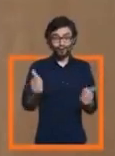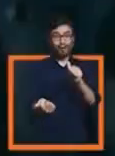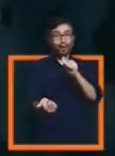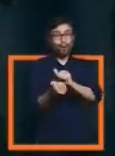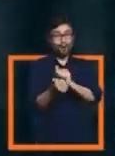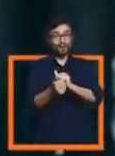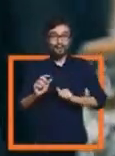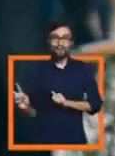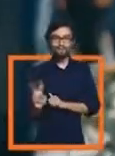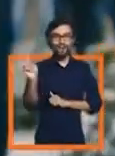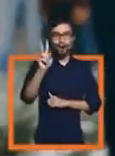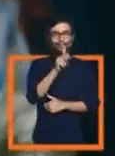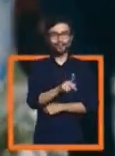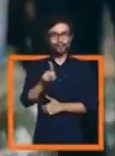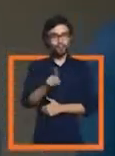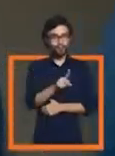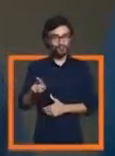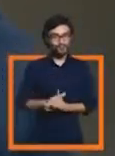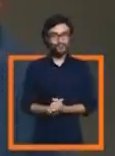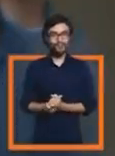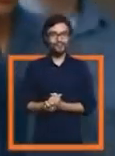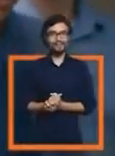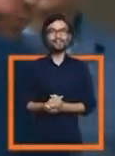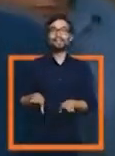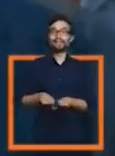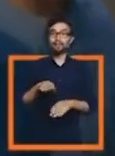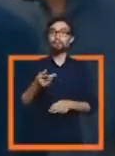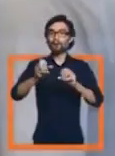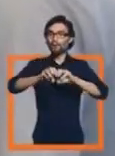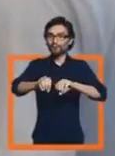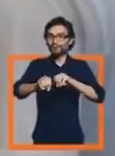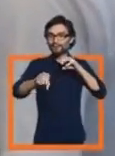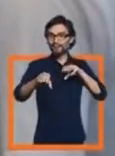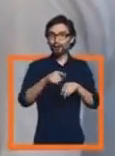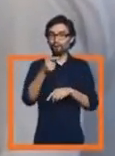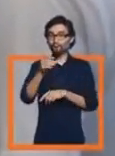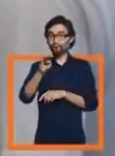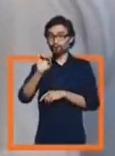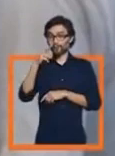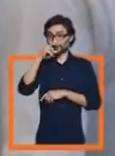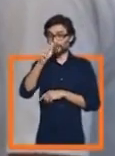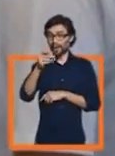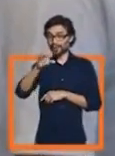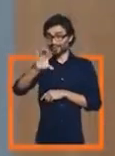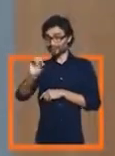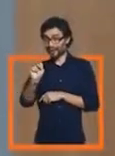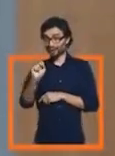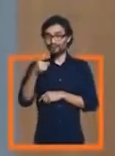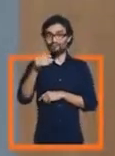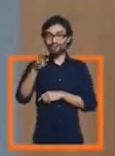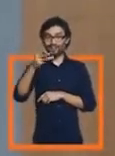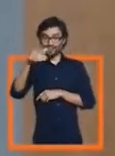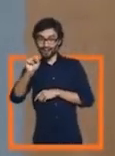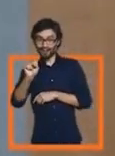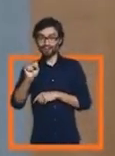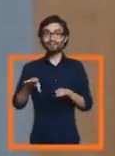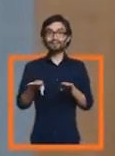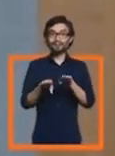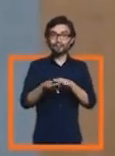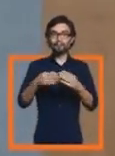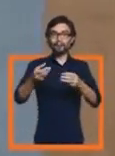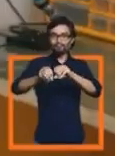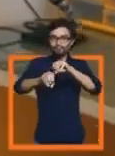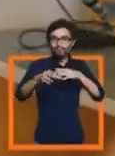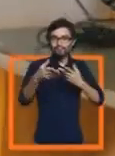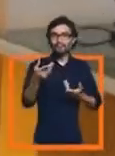de qualidade. Valorizar os professores, ampliar o ensino em tempo integral. Fortalecer as ETECs e FATECs. Levar o